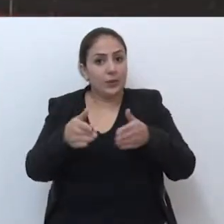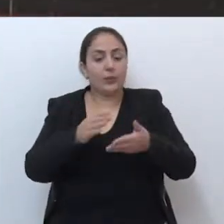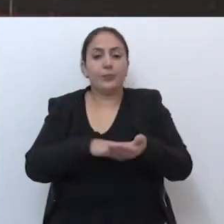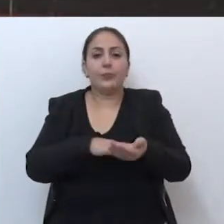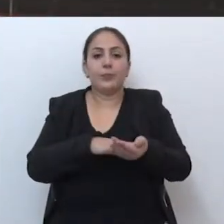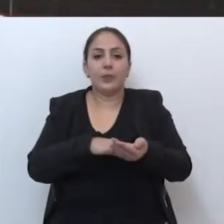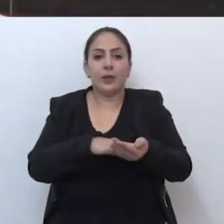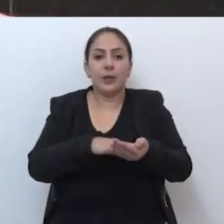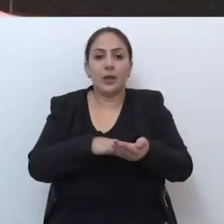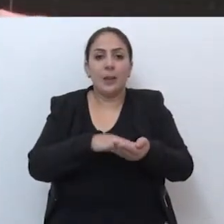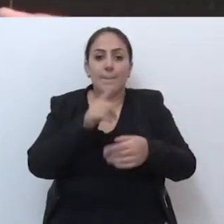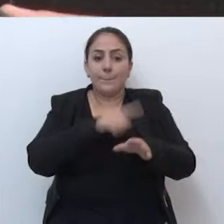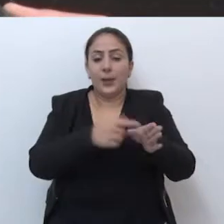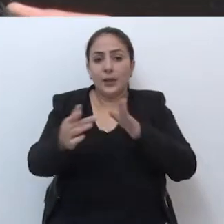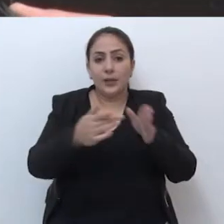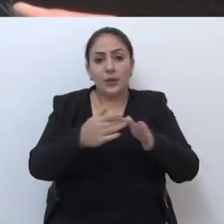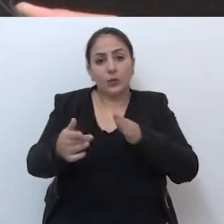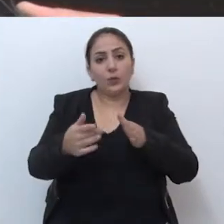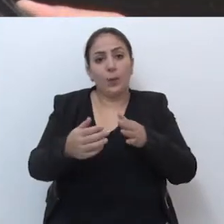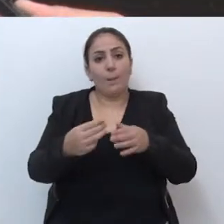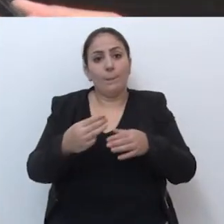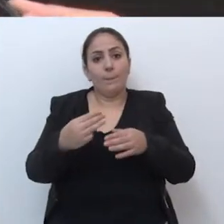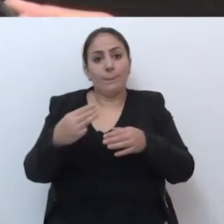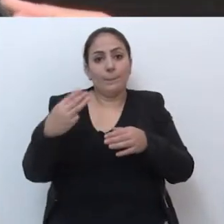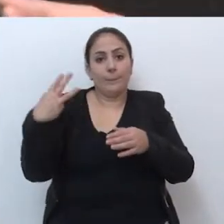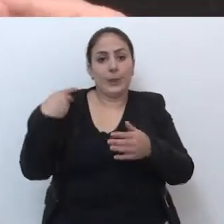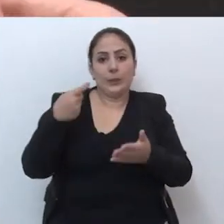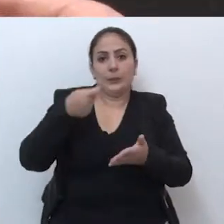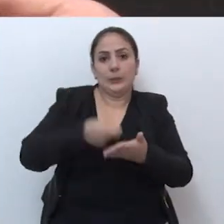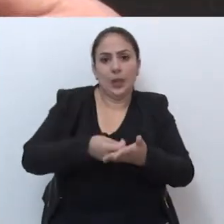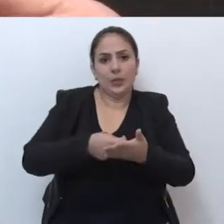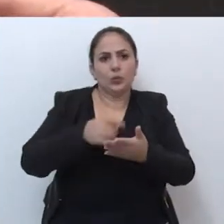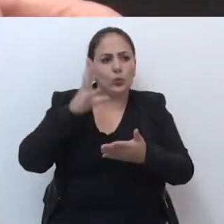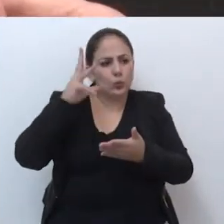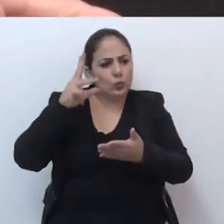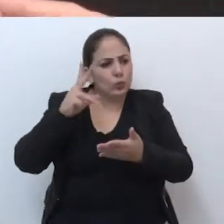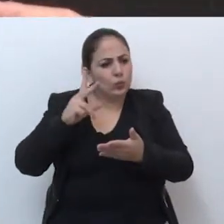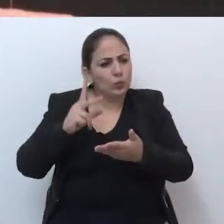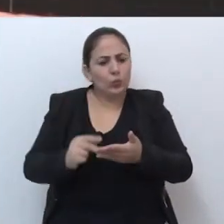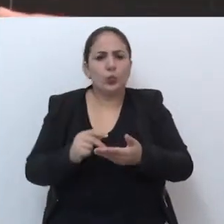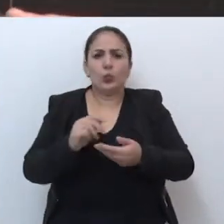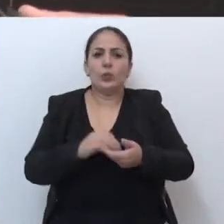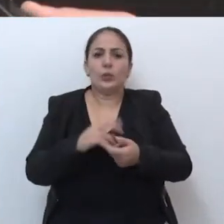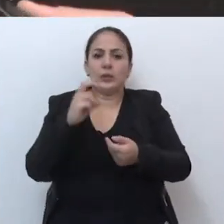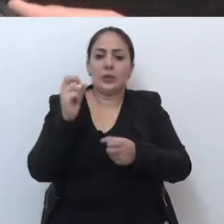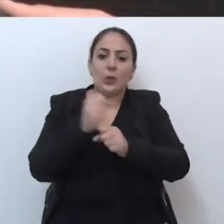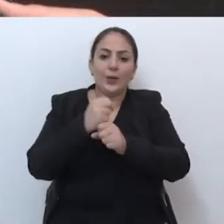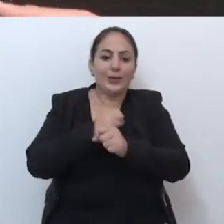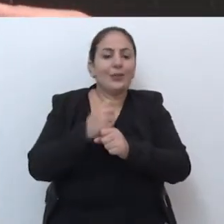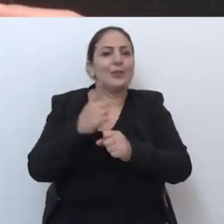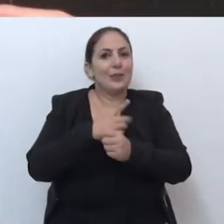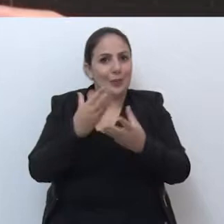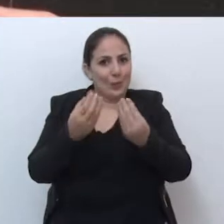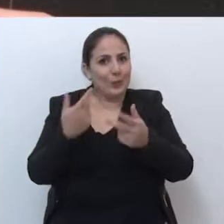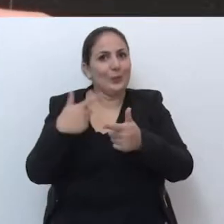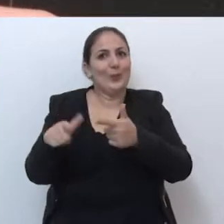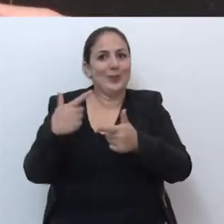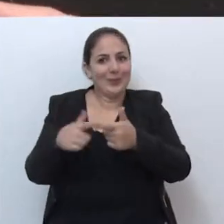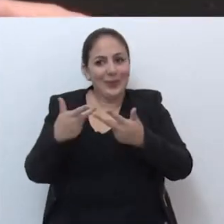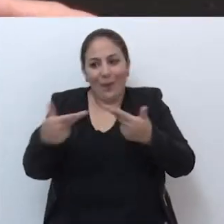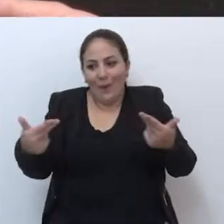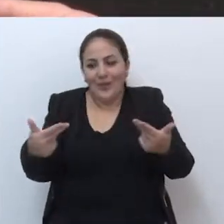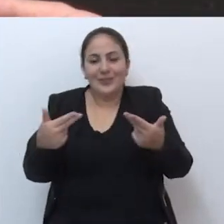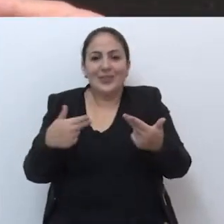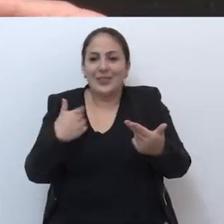período de regime militar, com a luta pelas eleições diretas. Então se passou, em 50 anos foram realmente convulsivos em